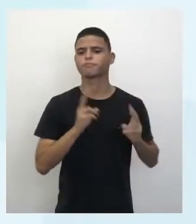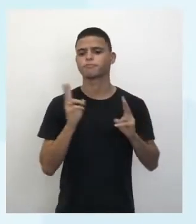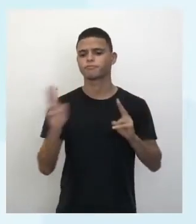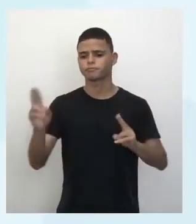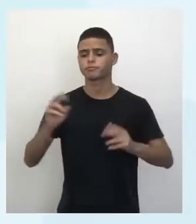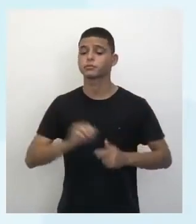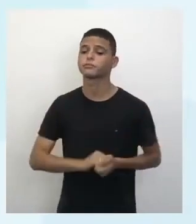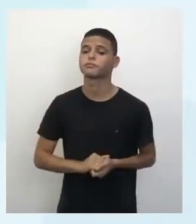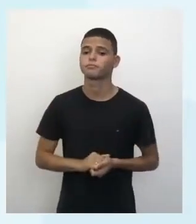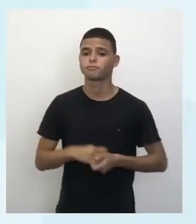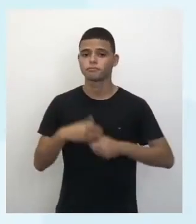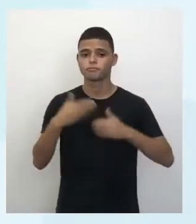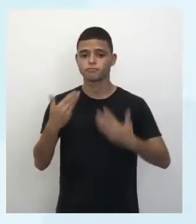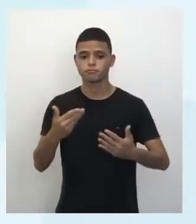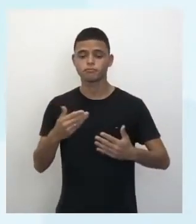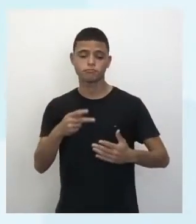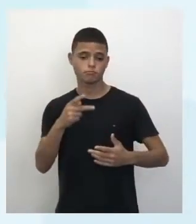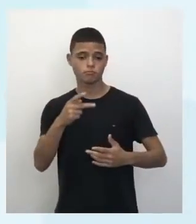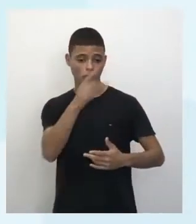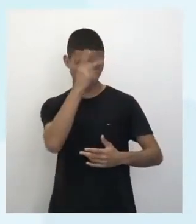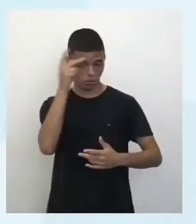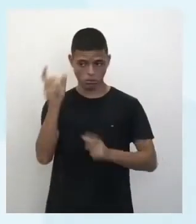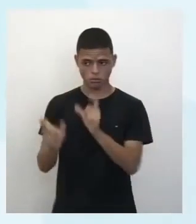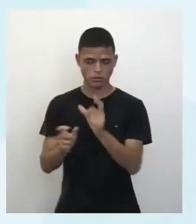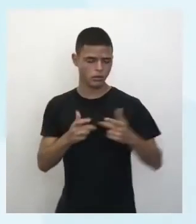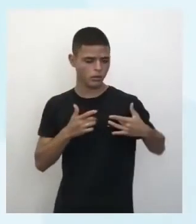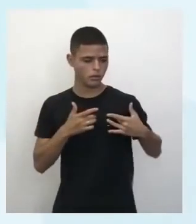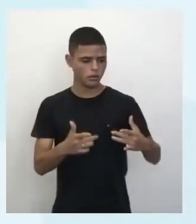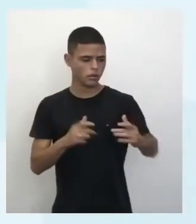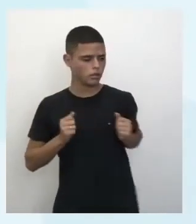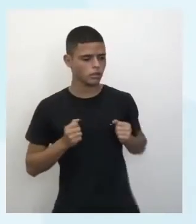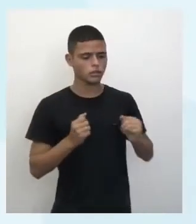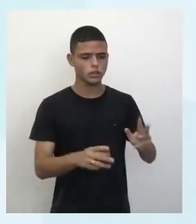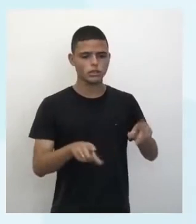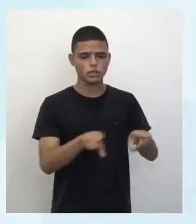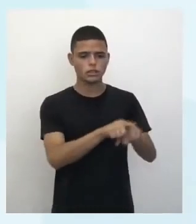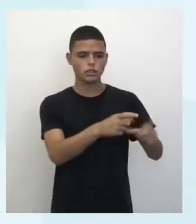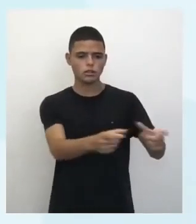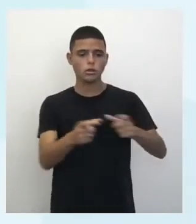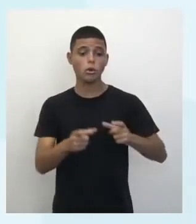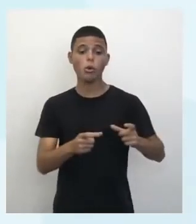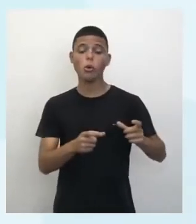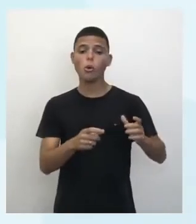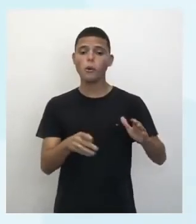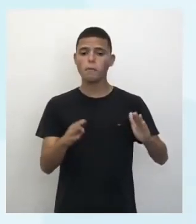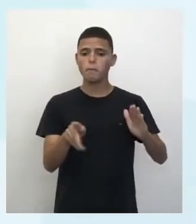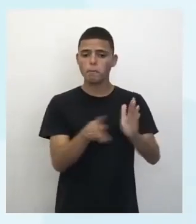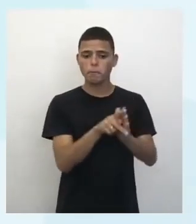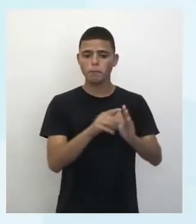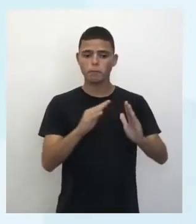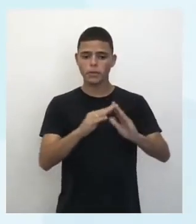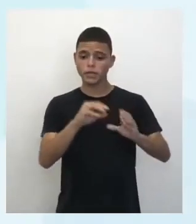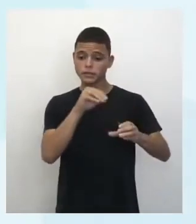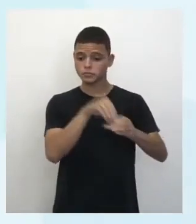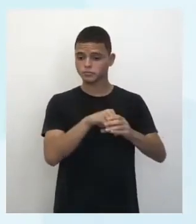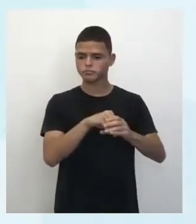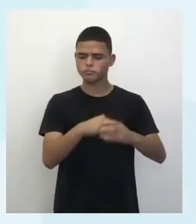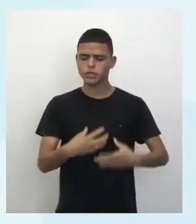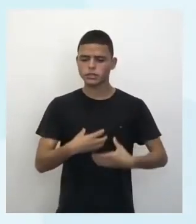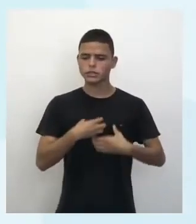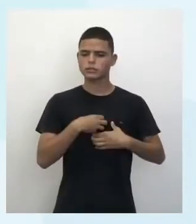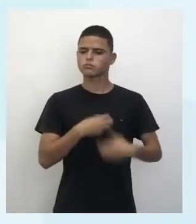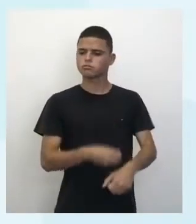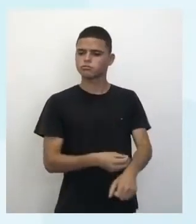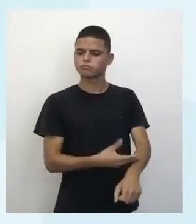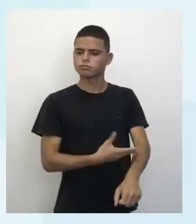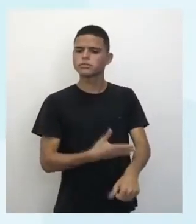se dá a participação das pessoas em atividades realizadas nos lugares onde moram e como elas se sentem em relação